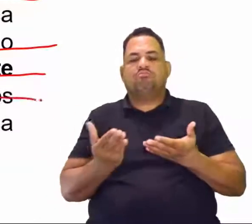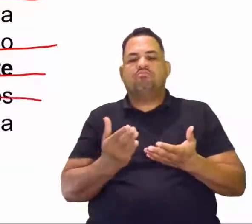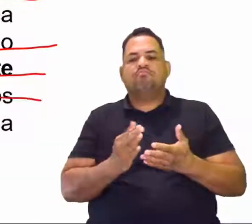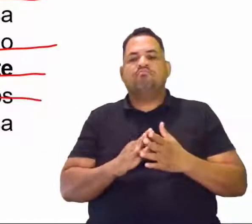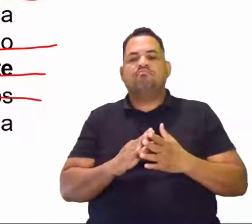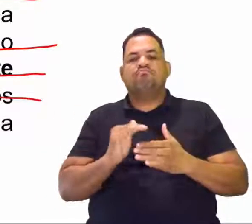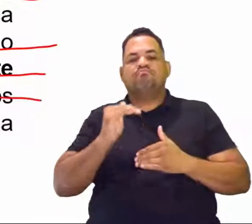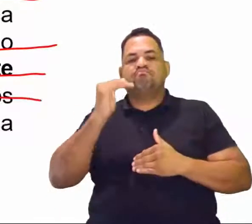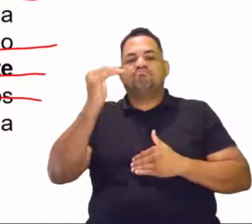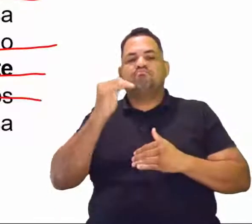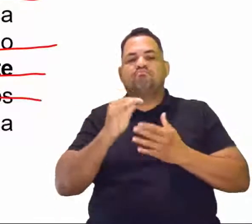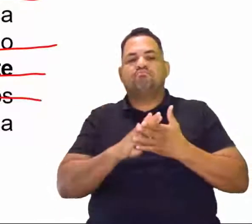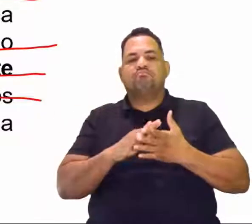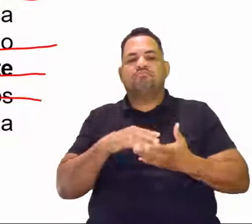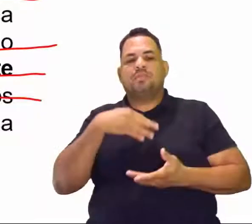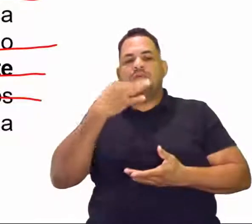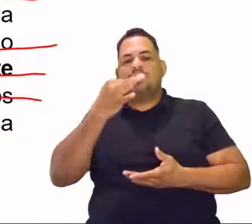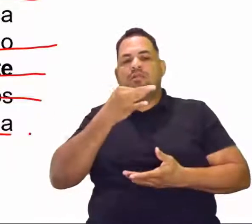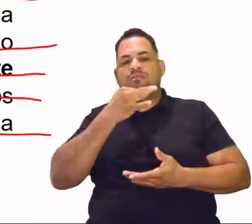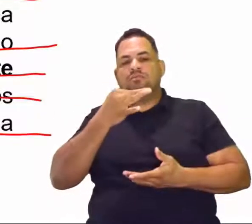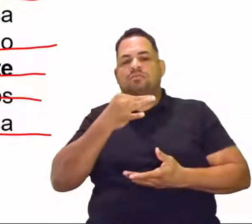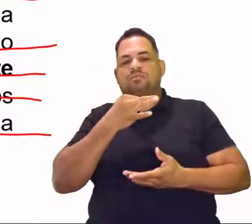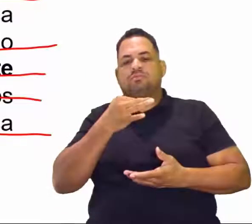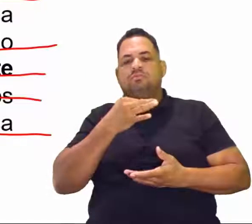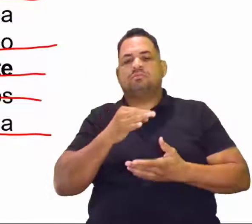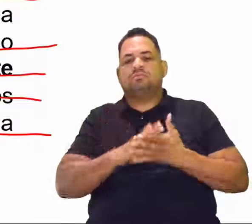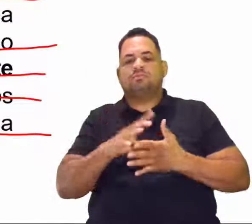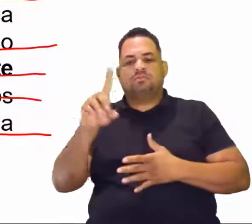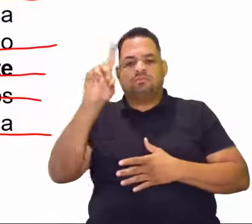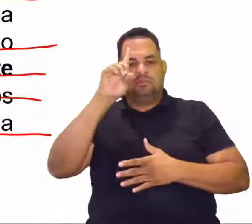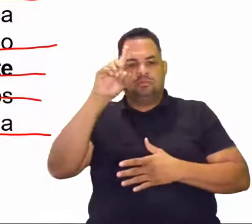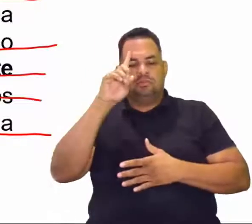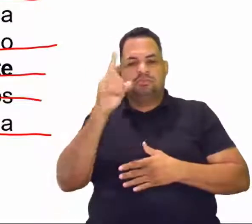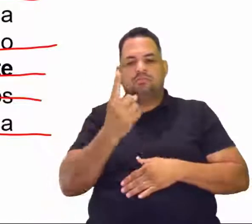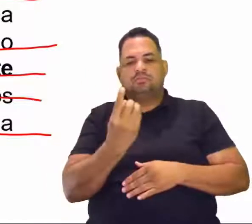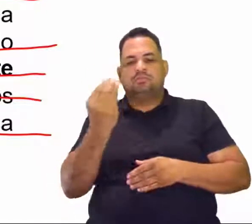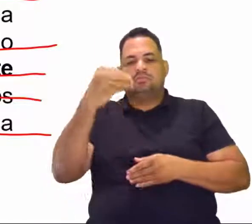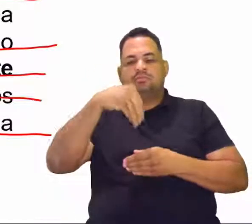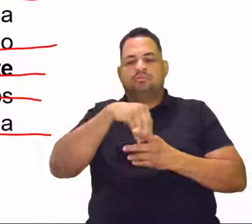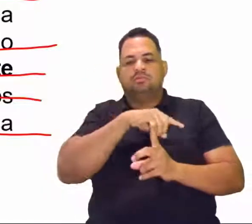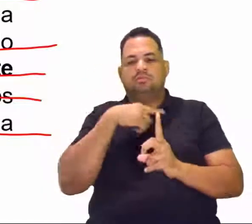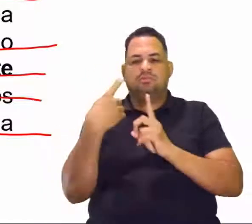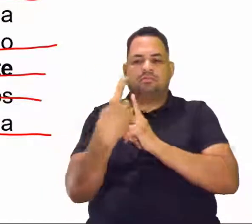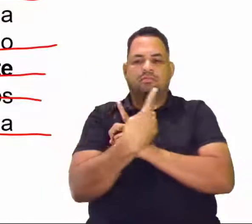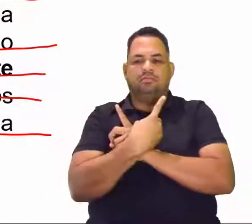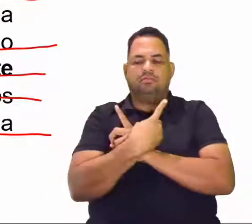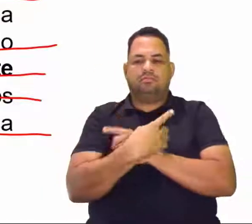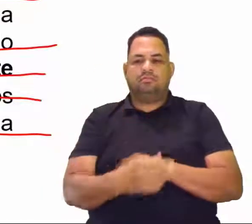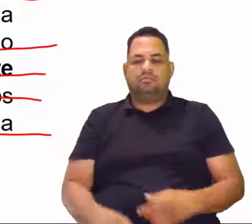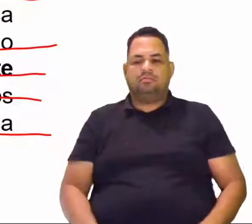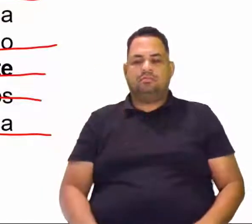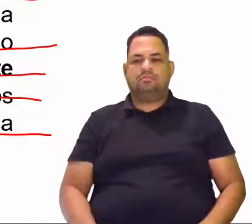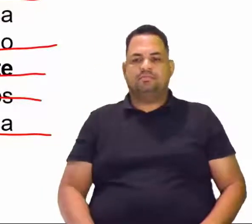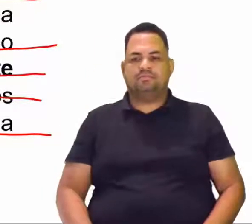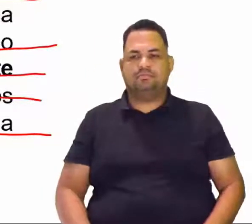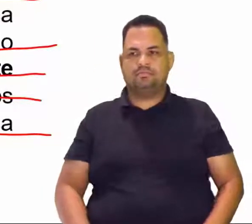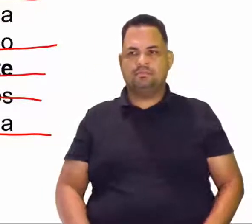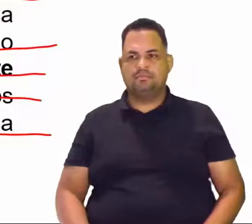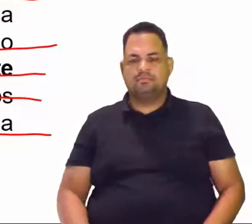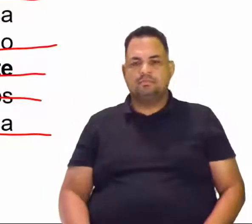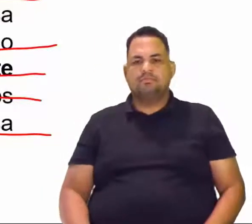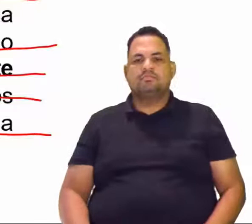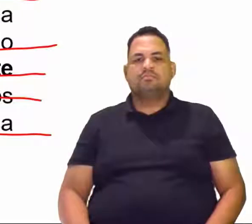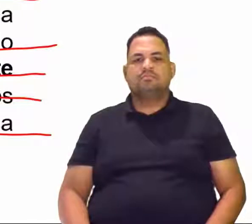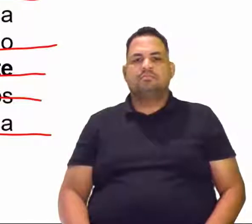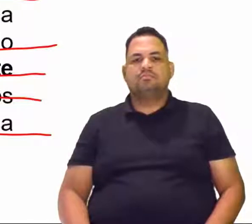e sobretudo nos discursos reproduzidas cotidianamente em nossa sociedade então